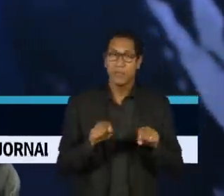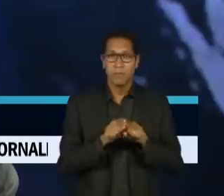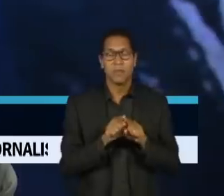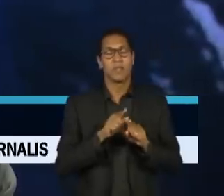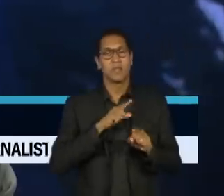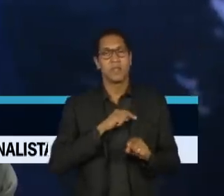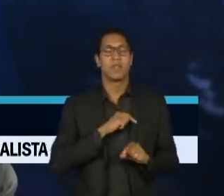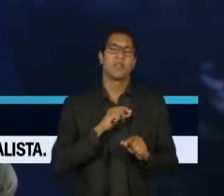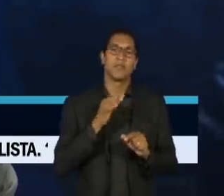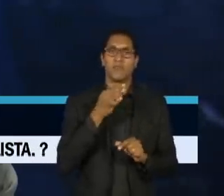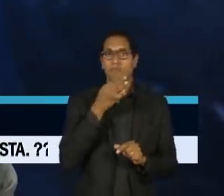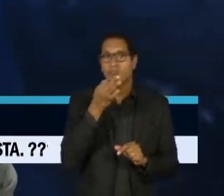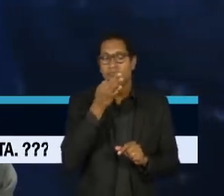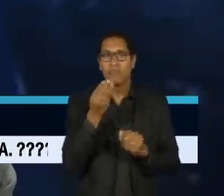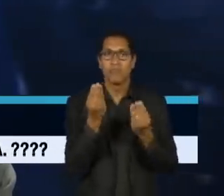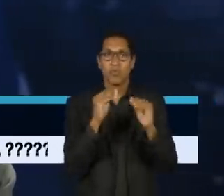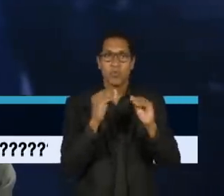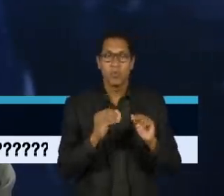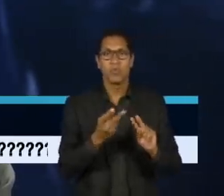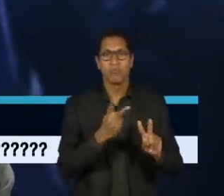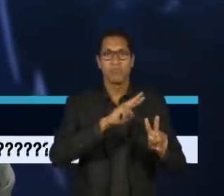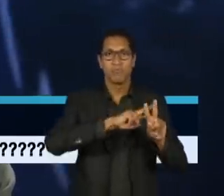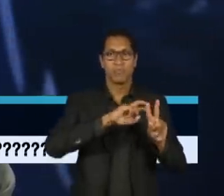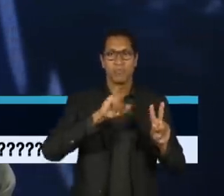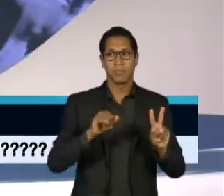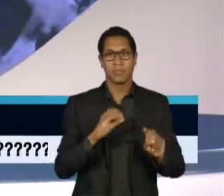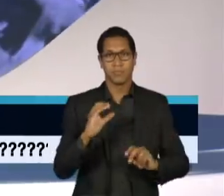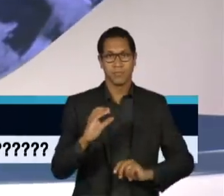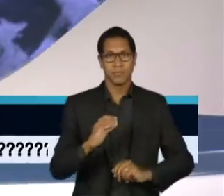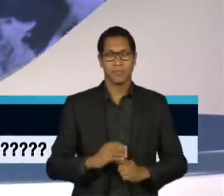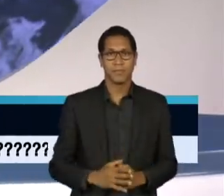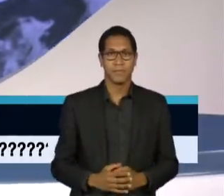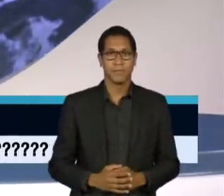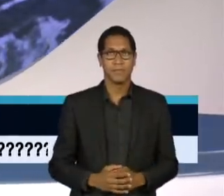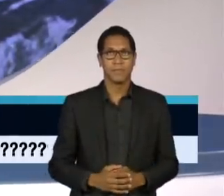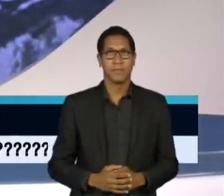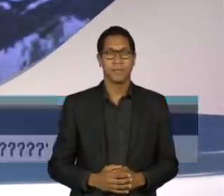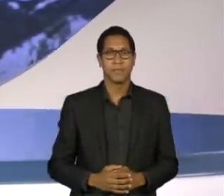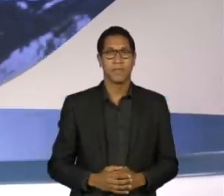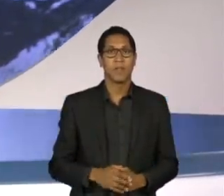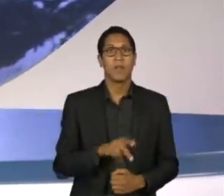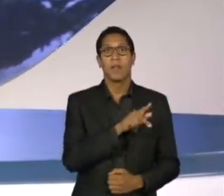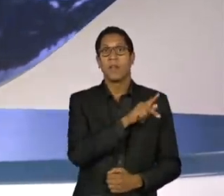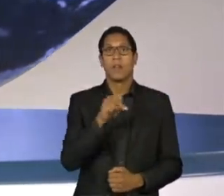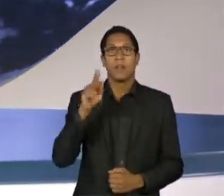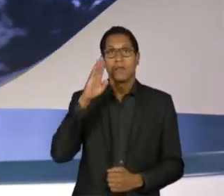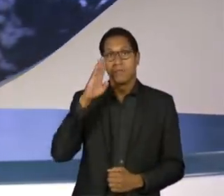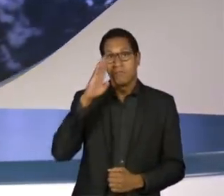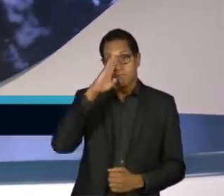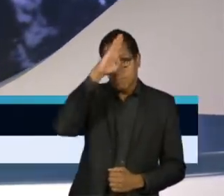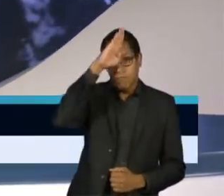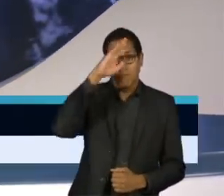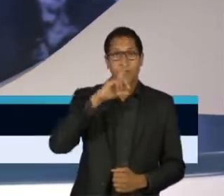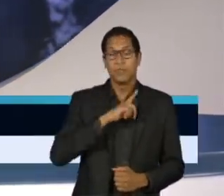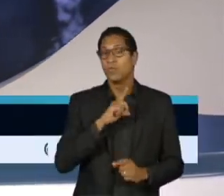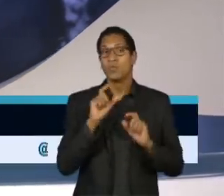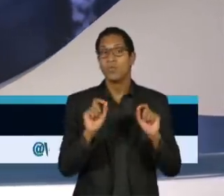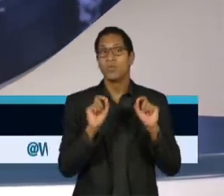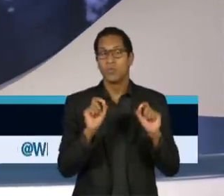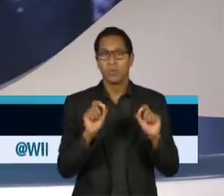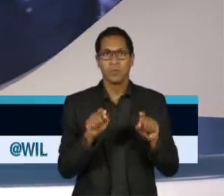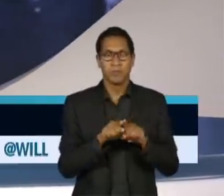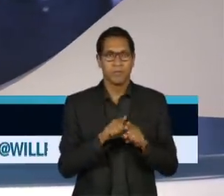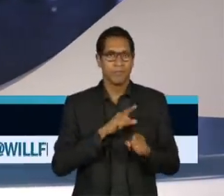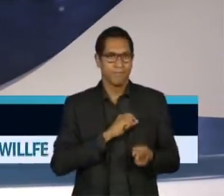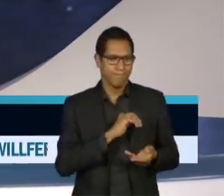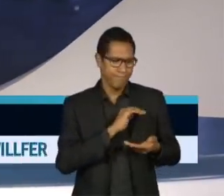Twitter, só utilizar a hashtag Jornal da Cultura. O presidente Jair Bolsonaro tem debaixo do braço um